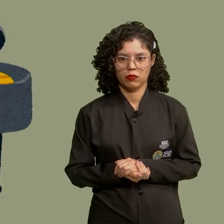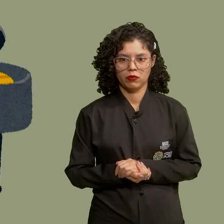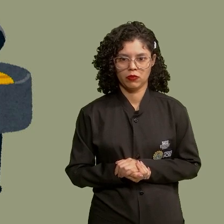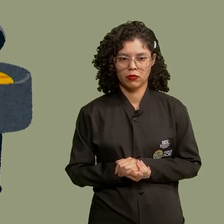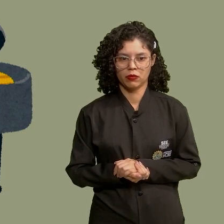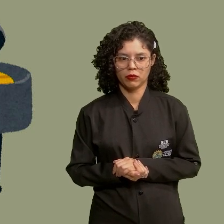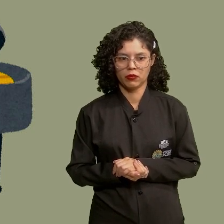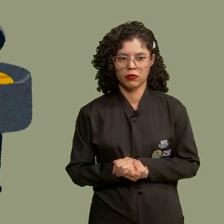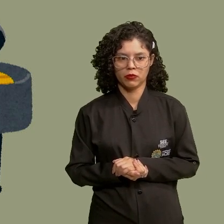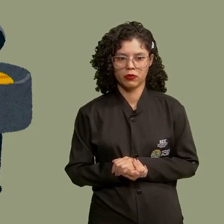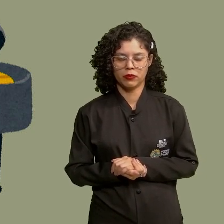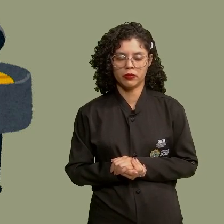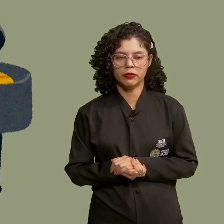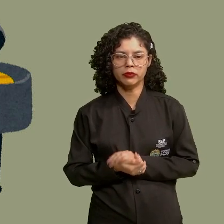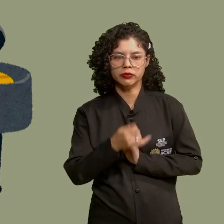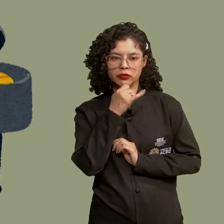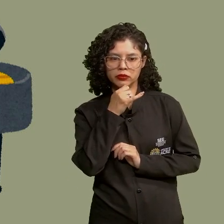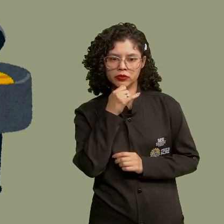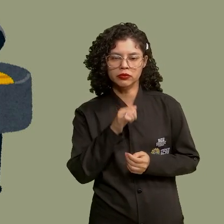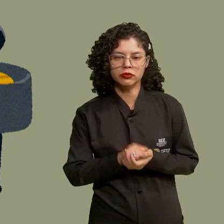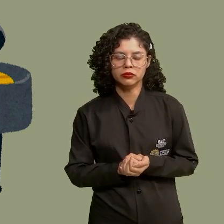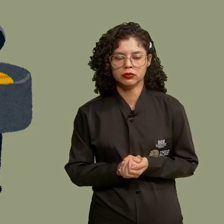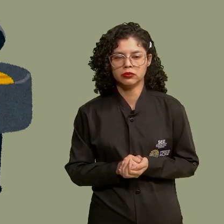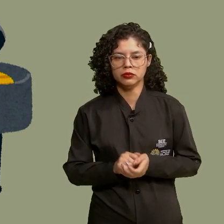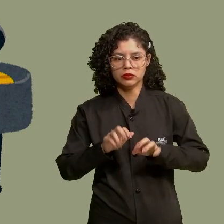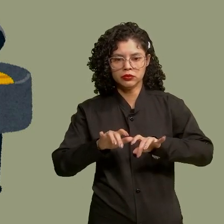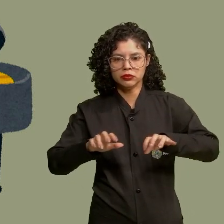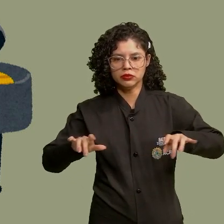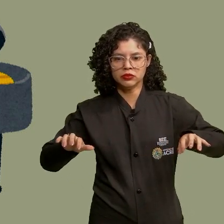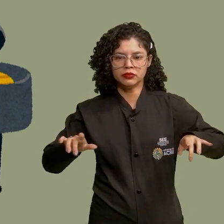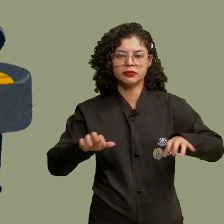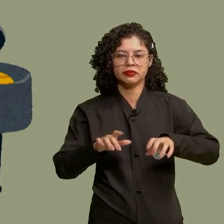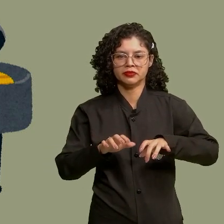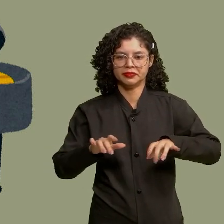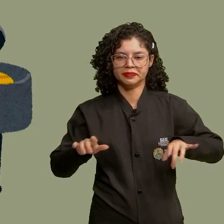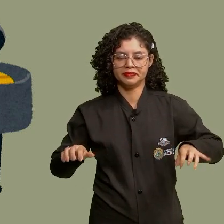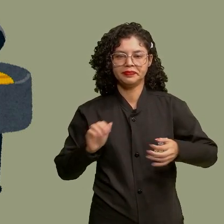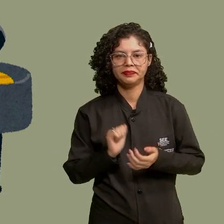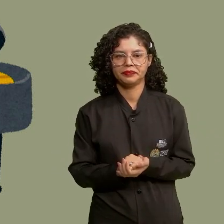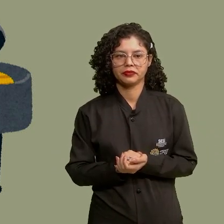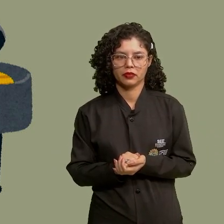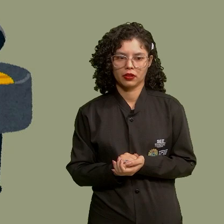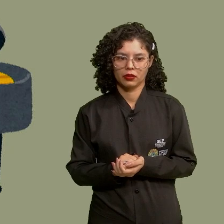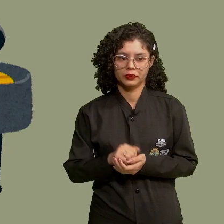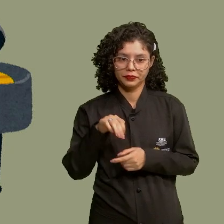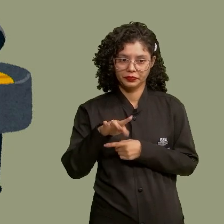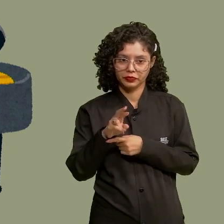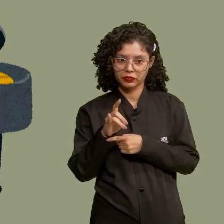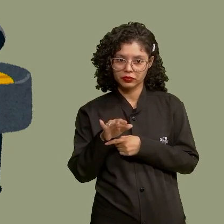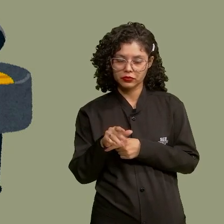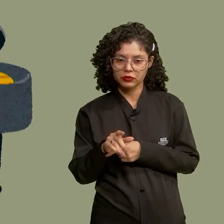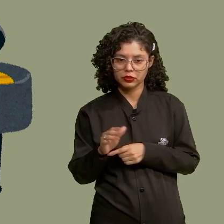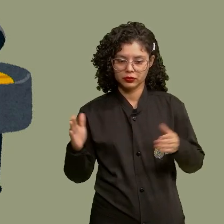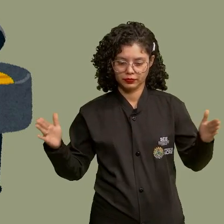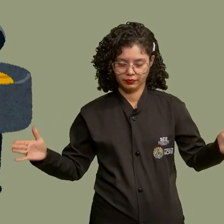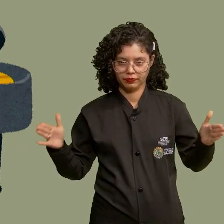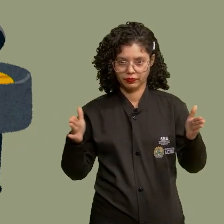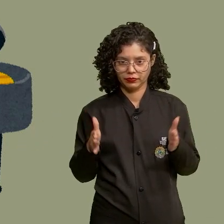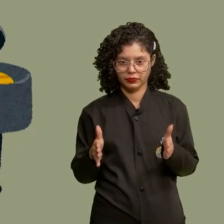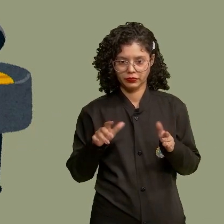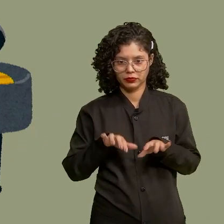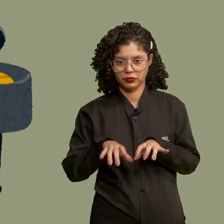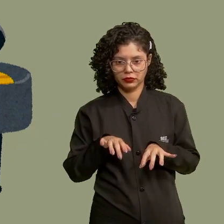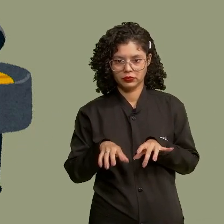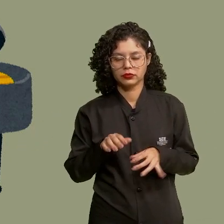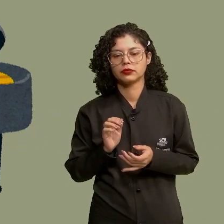versáteis. Um exemplo aí é o piano, a melódica e o teclado. A gente sabe que, às vezes,